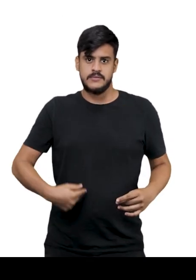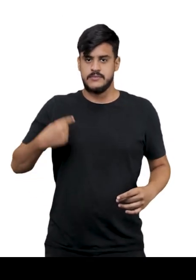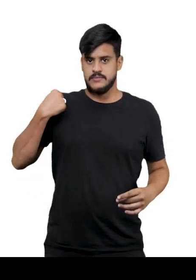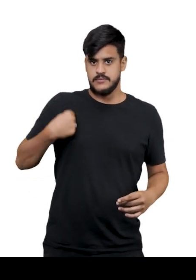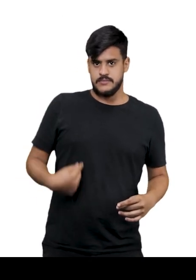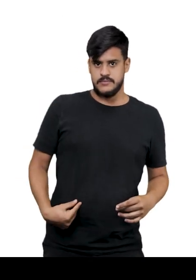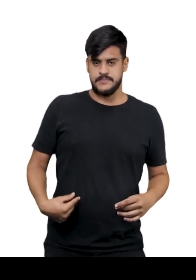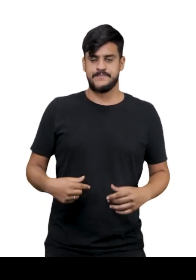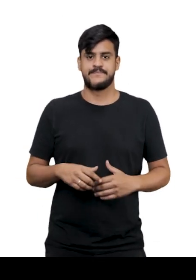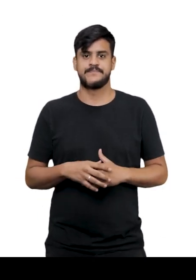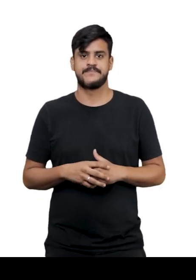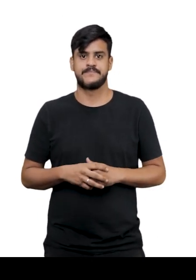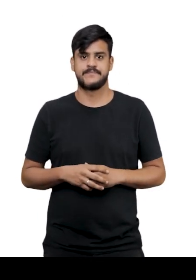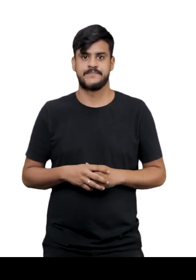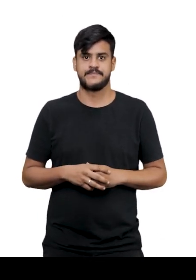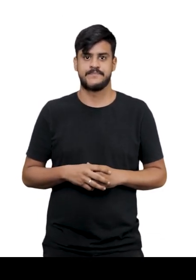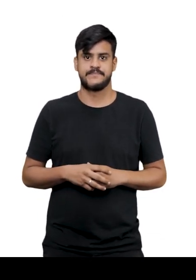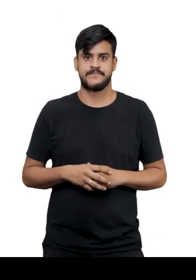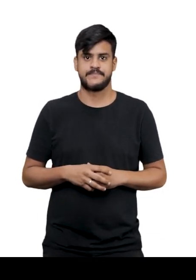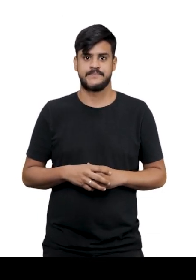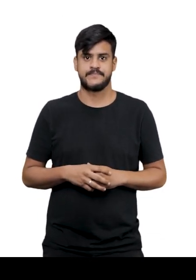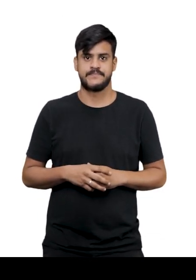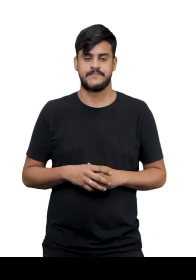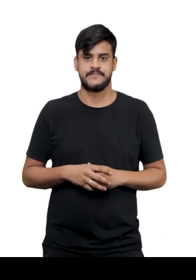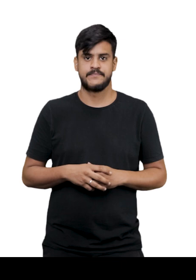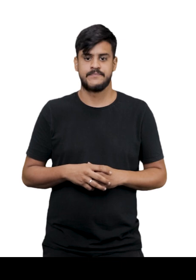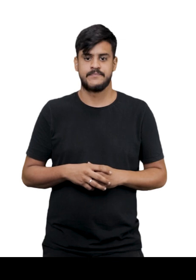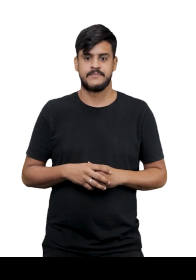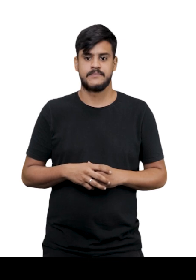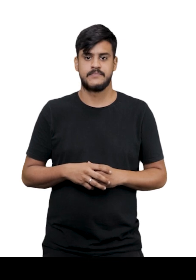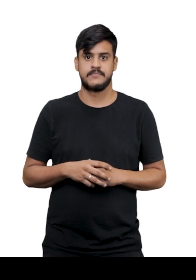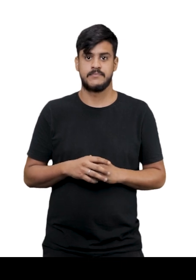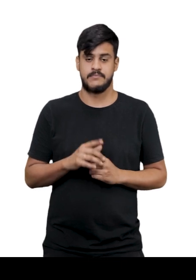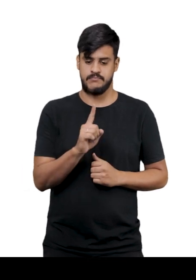com detalhes de linhas verticais na borda.